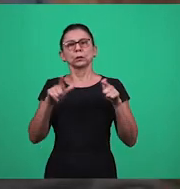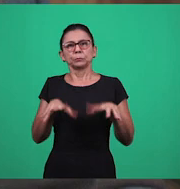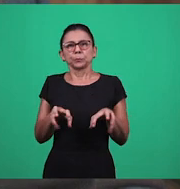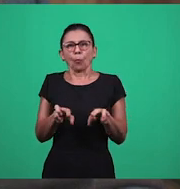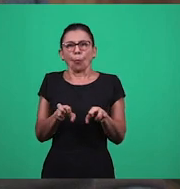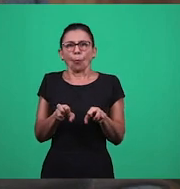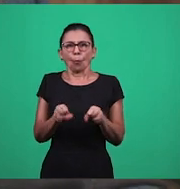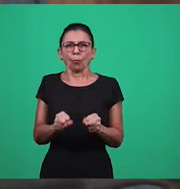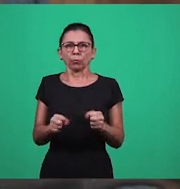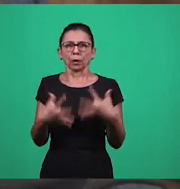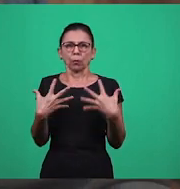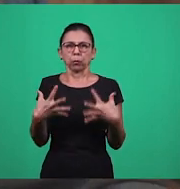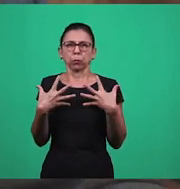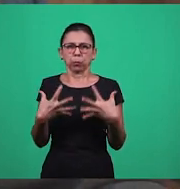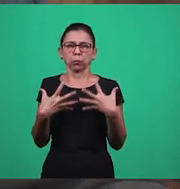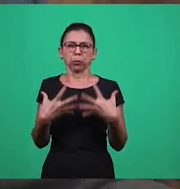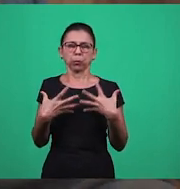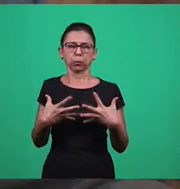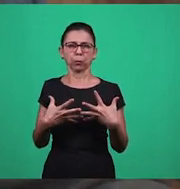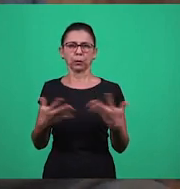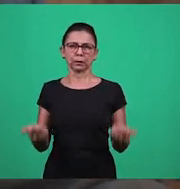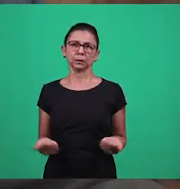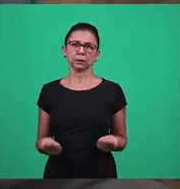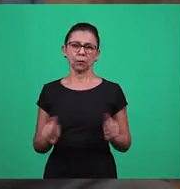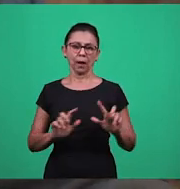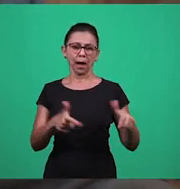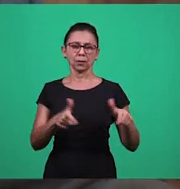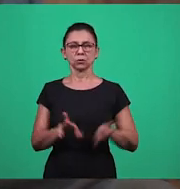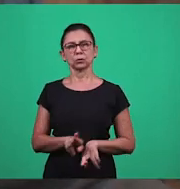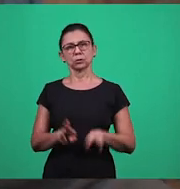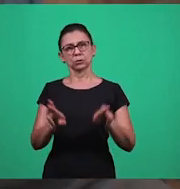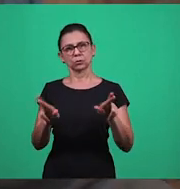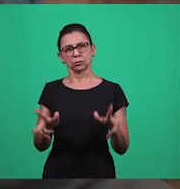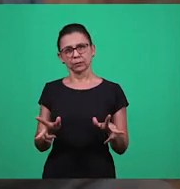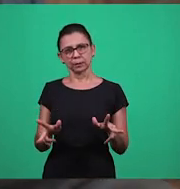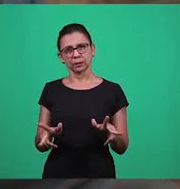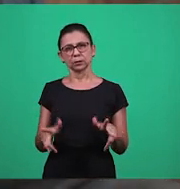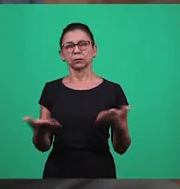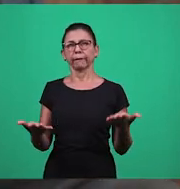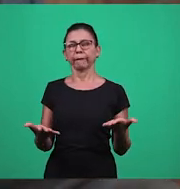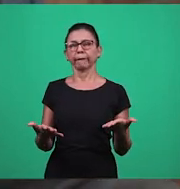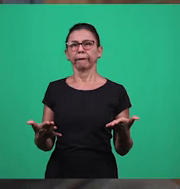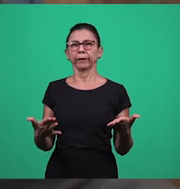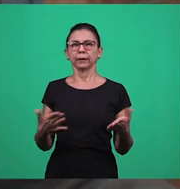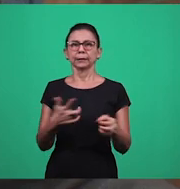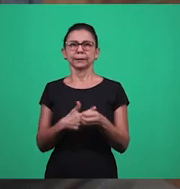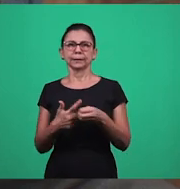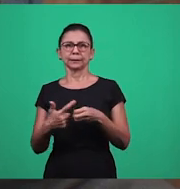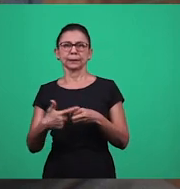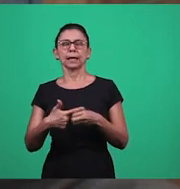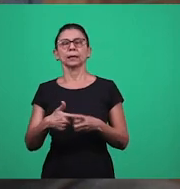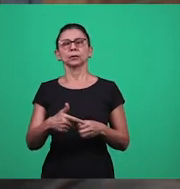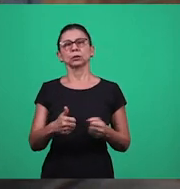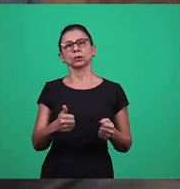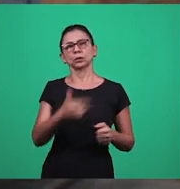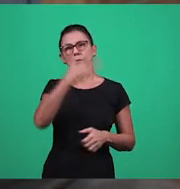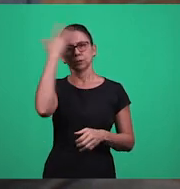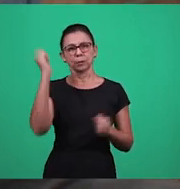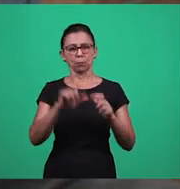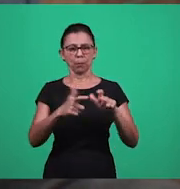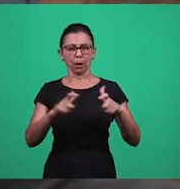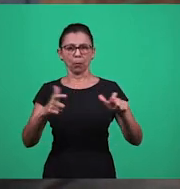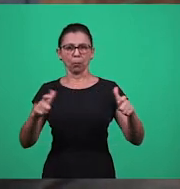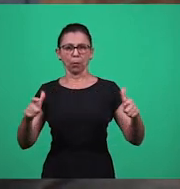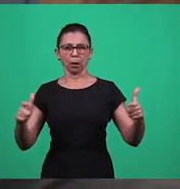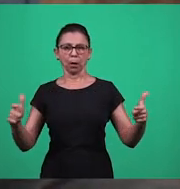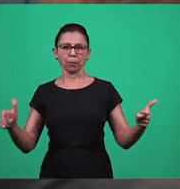clima seco. Então a doença ela tem se comportado de maneira diferente. Nós temos cidades onde existe um grande número de